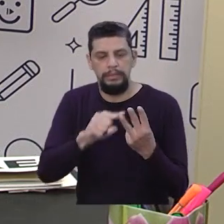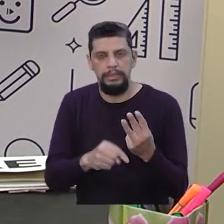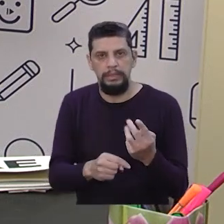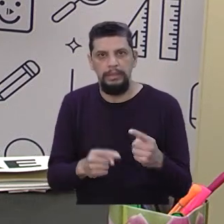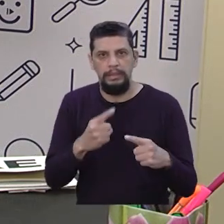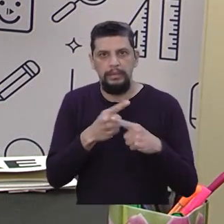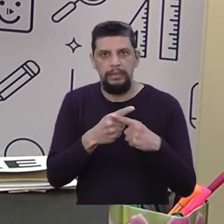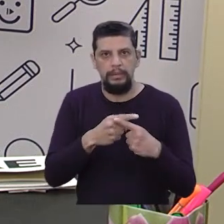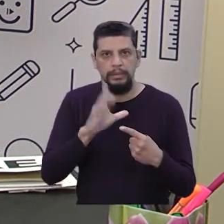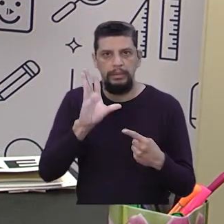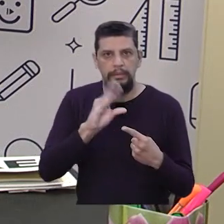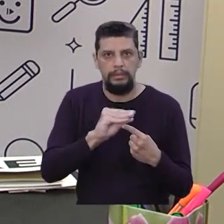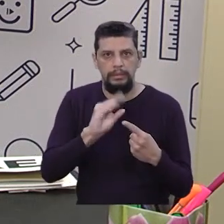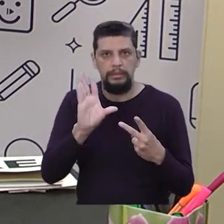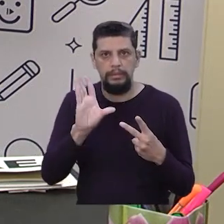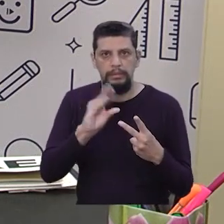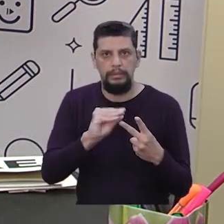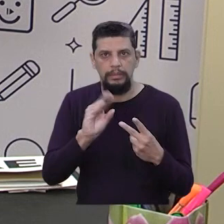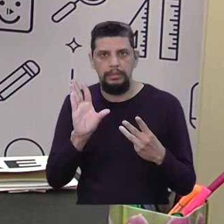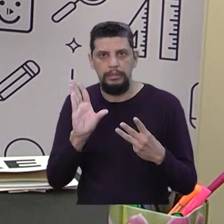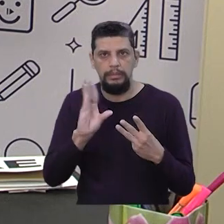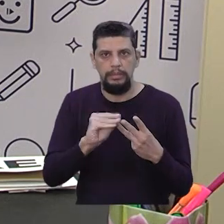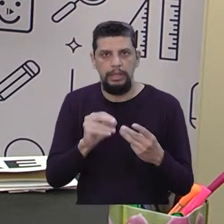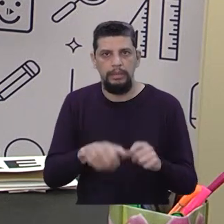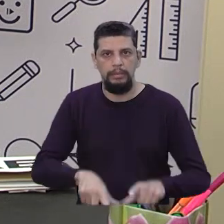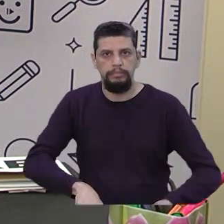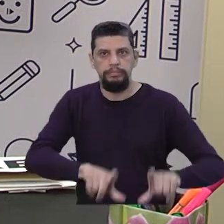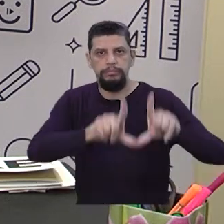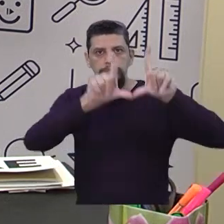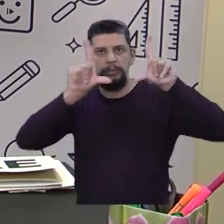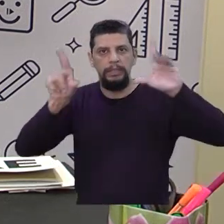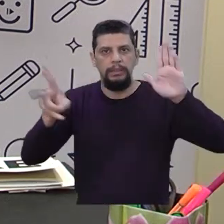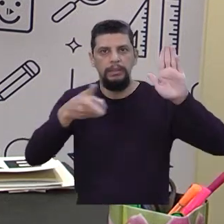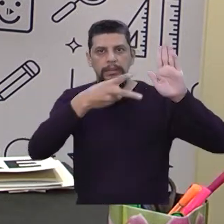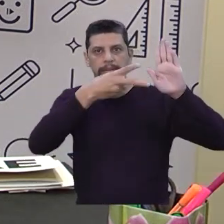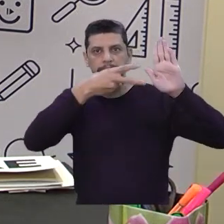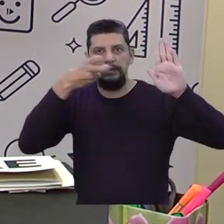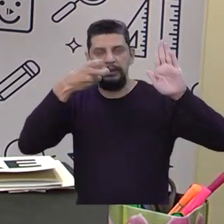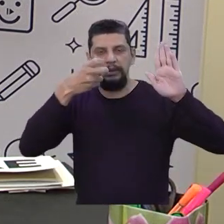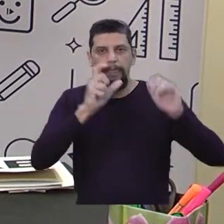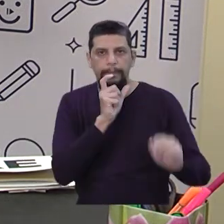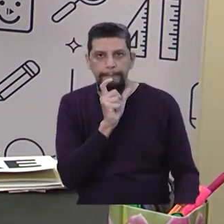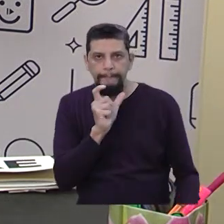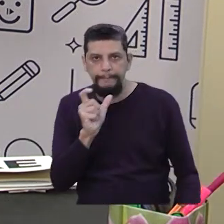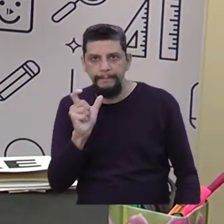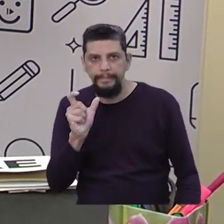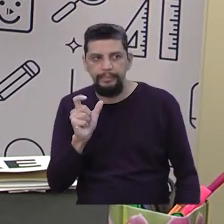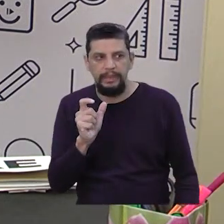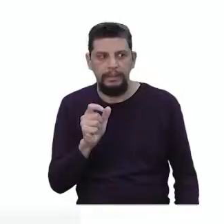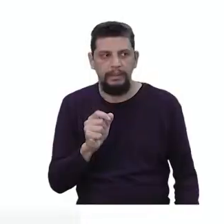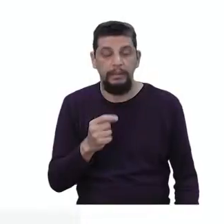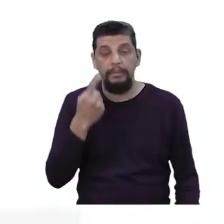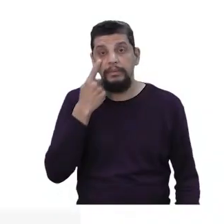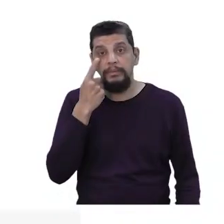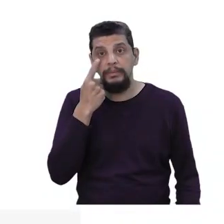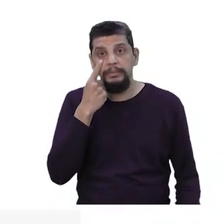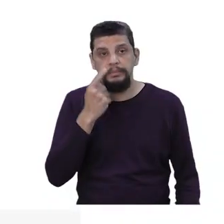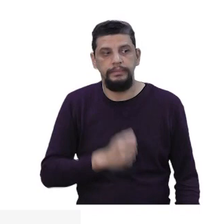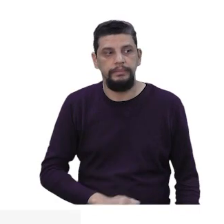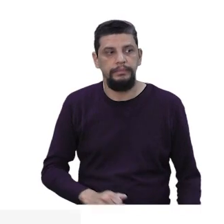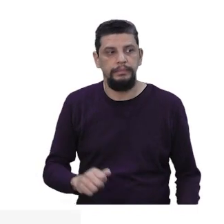vezes também, assim como a árvore. Vamos ver lá na nossa tela como que ficou, então, a palavra armário. Então, vamos